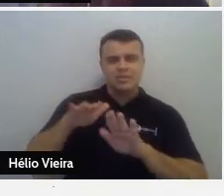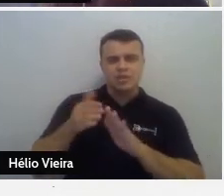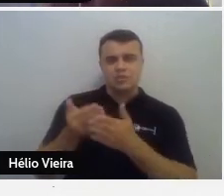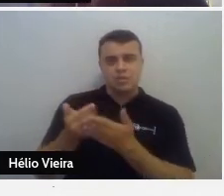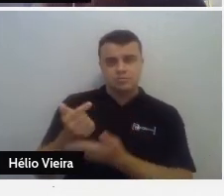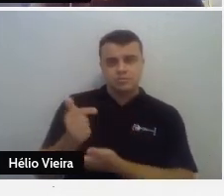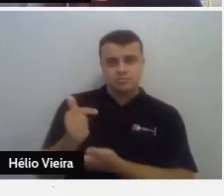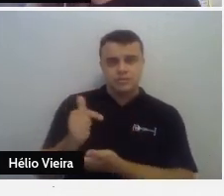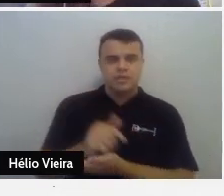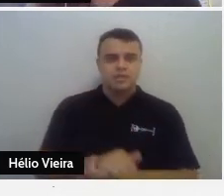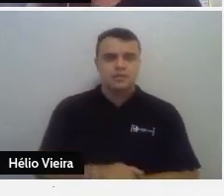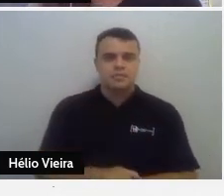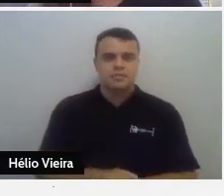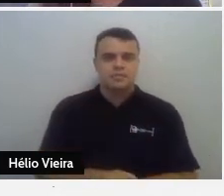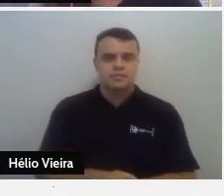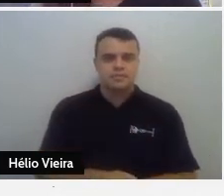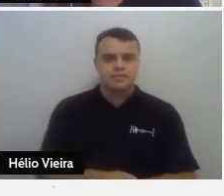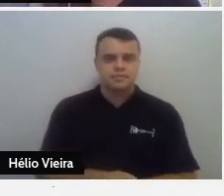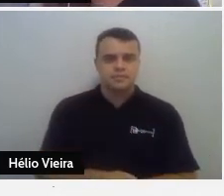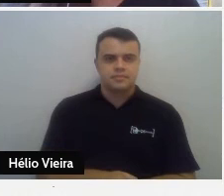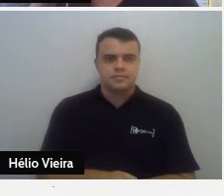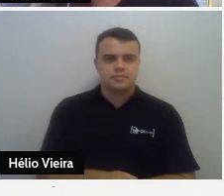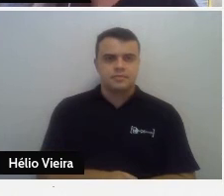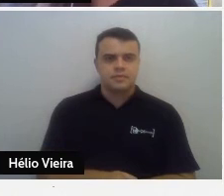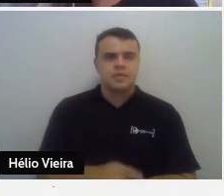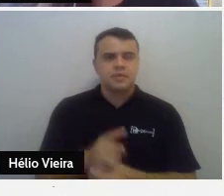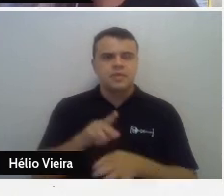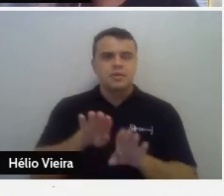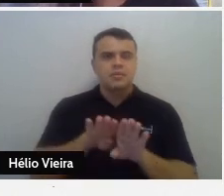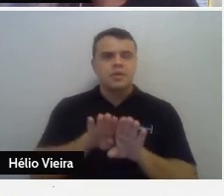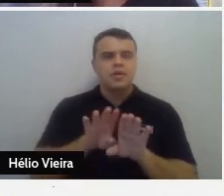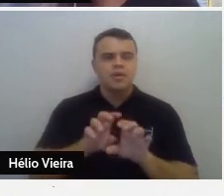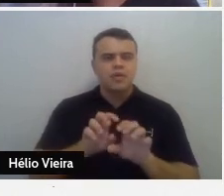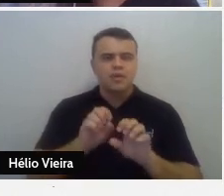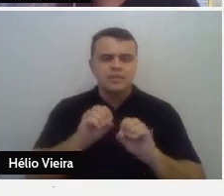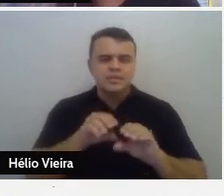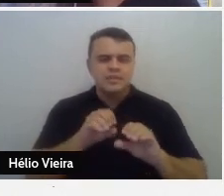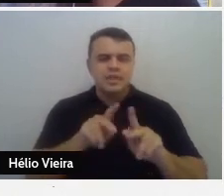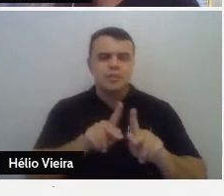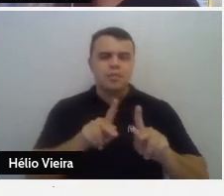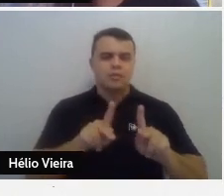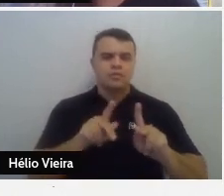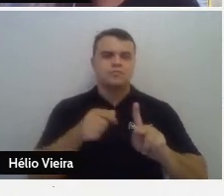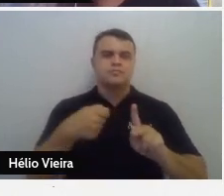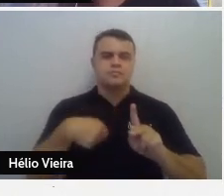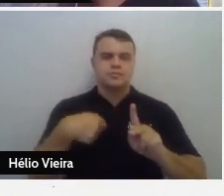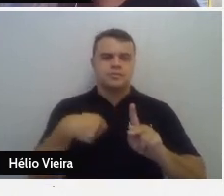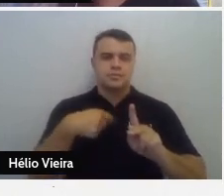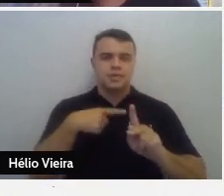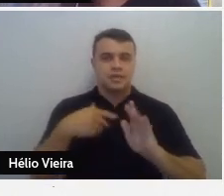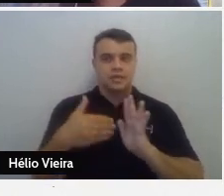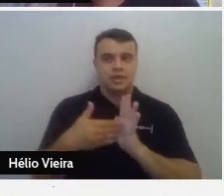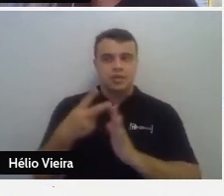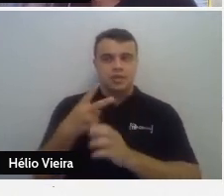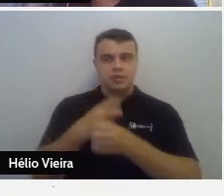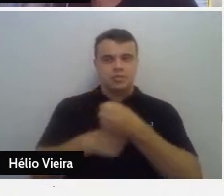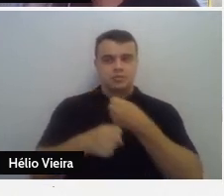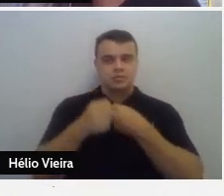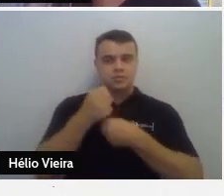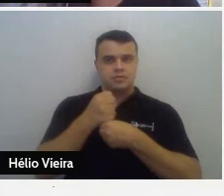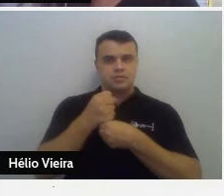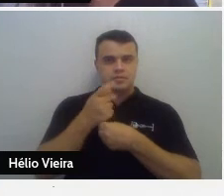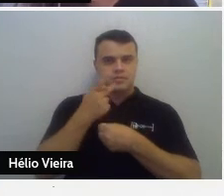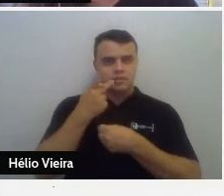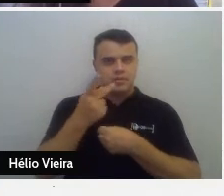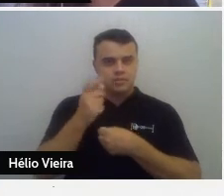têm, e pensar também na formação dos educadores, né, que até 2 anos atrás era pouco se